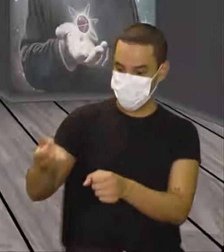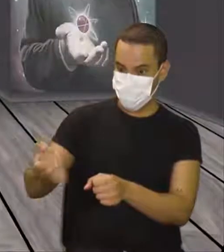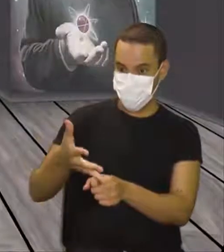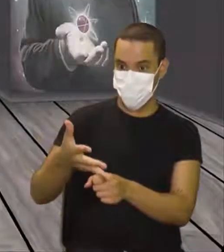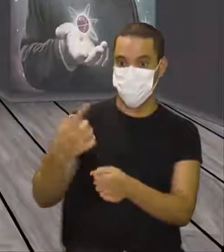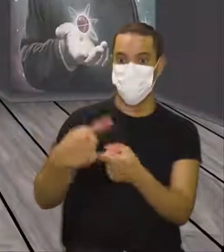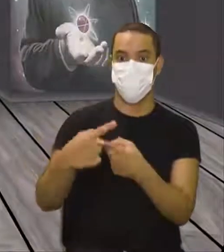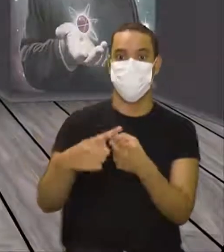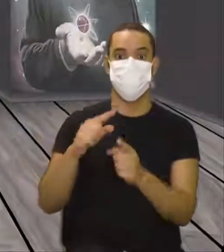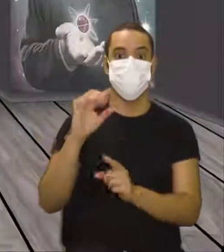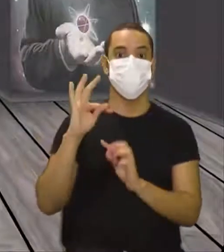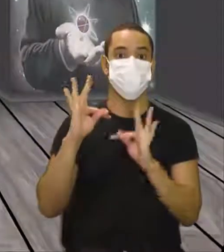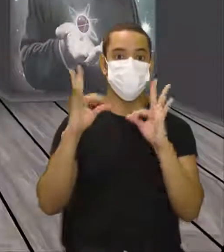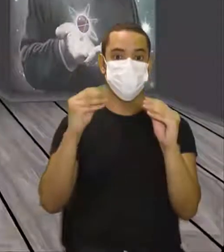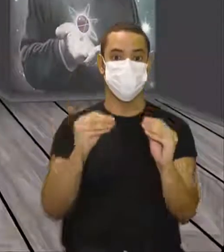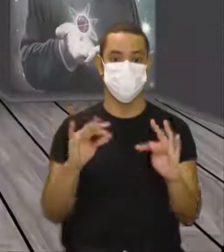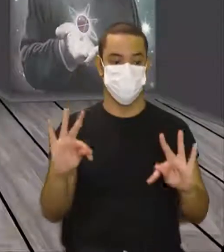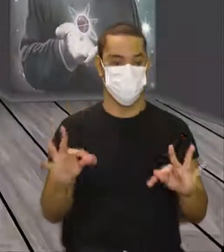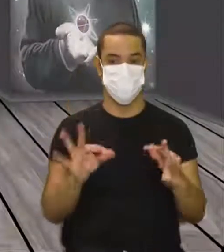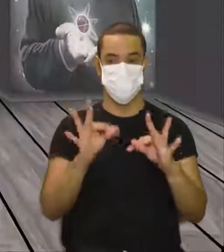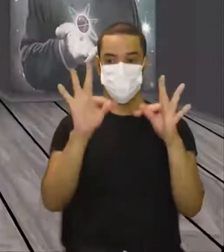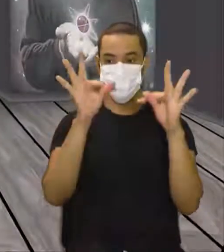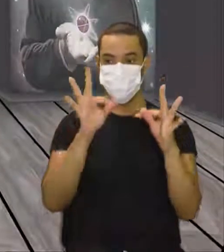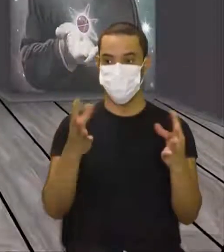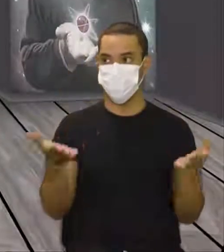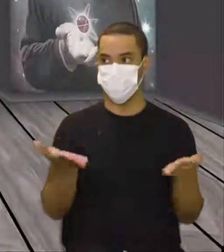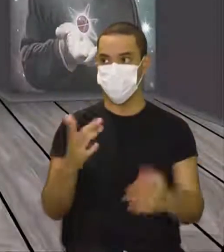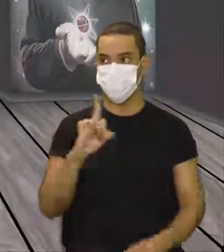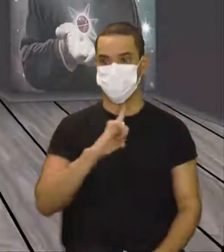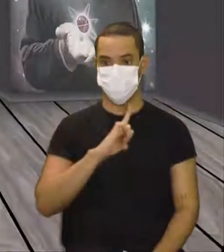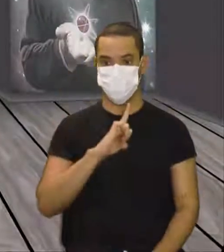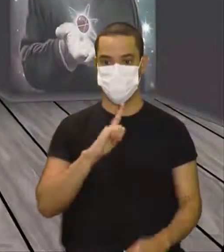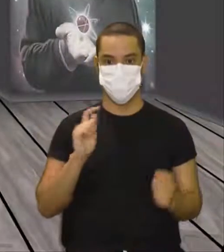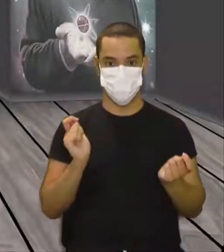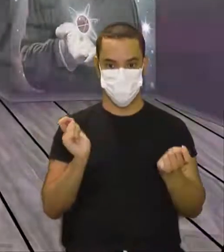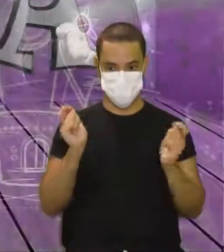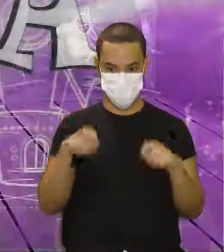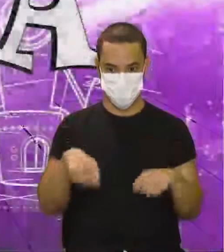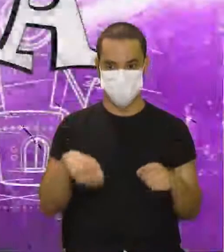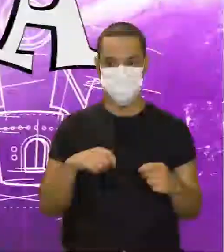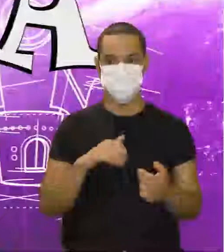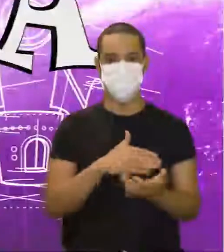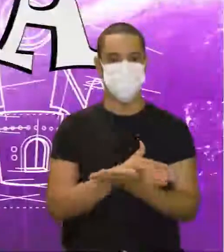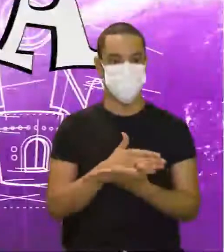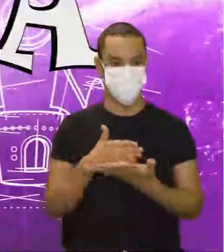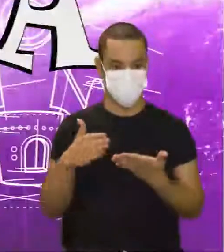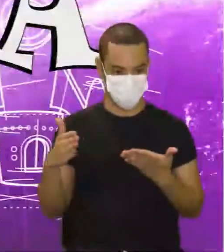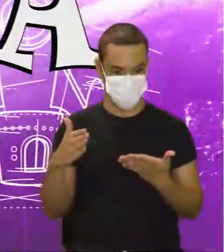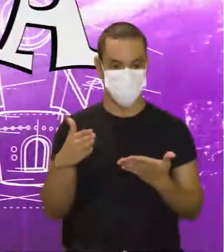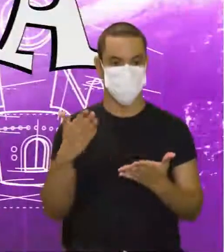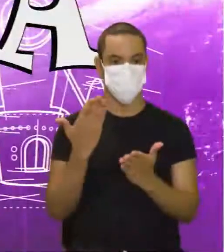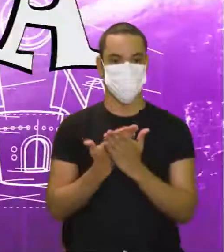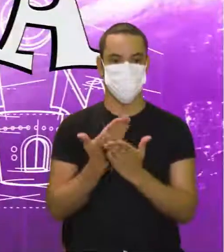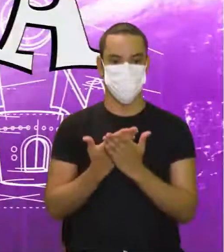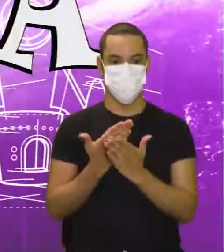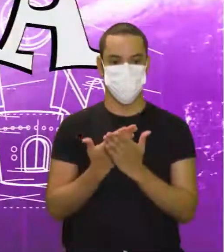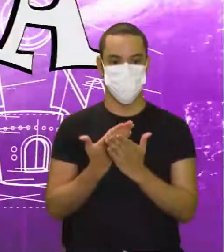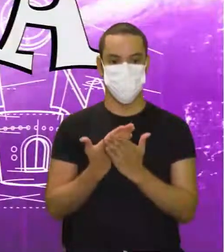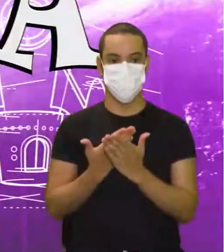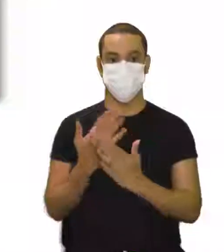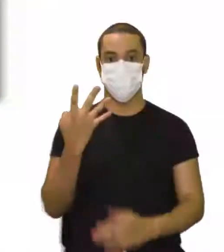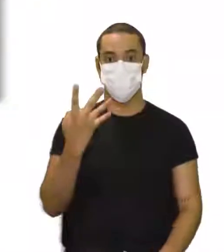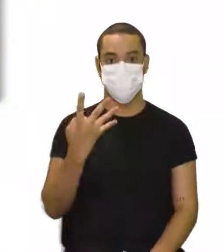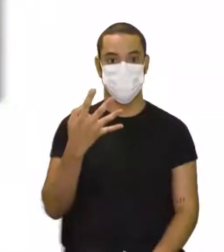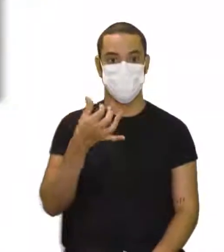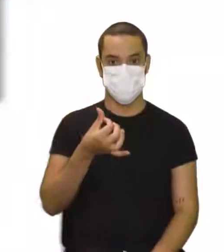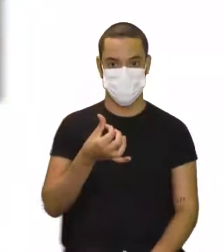que trouxe toda essa tecnologia que nós temos hoje, né? Então, vamos começar lá? Então, iniciando aí a aula